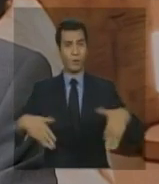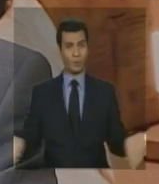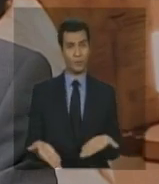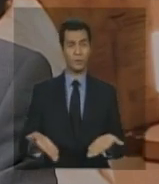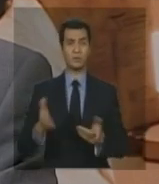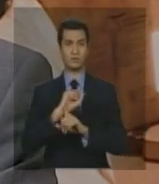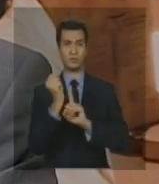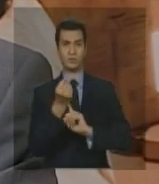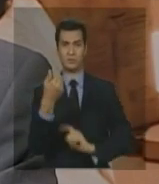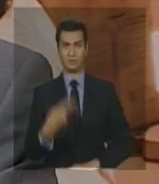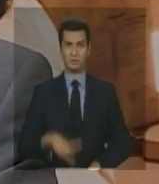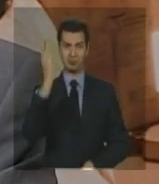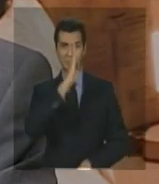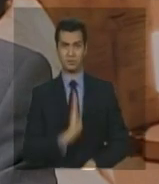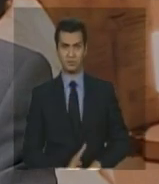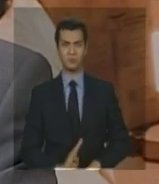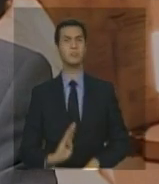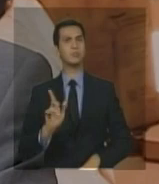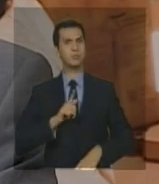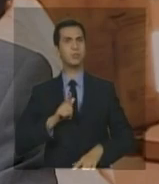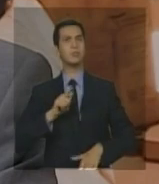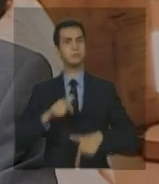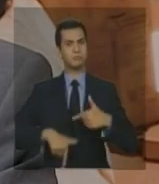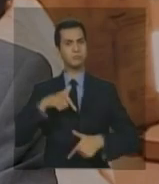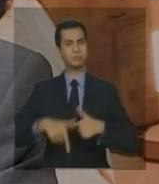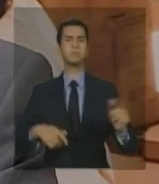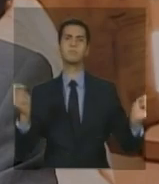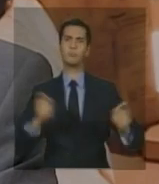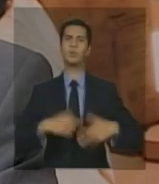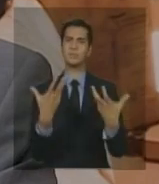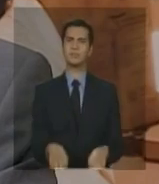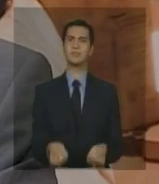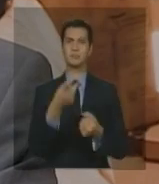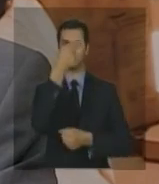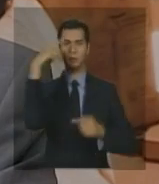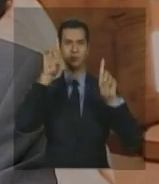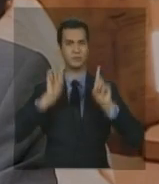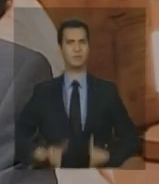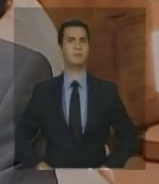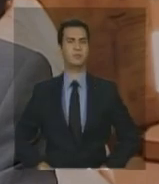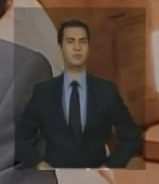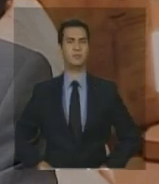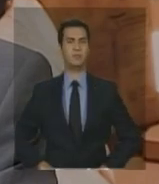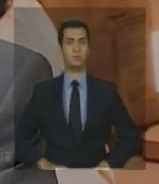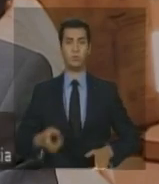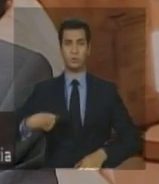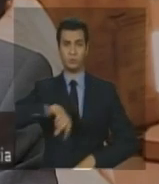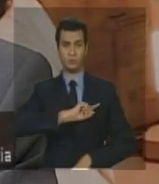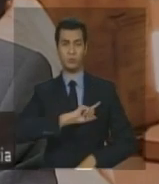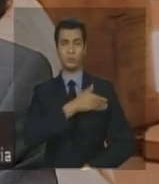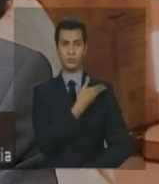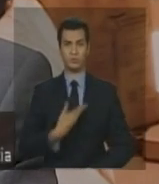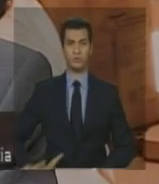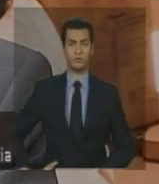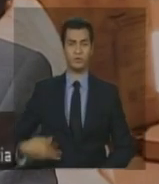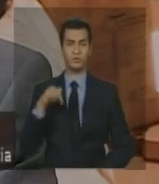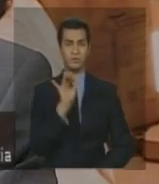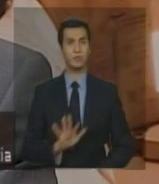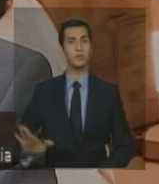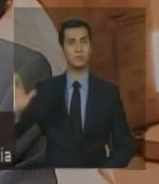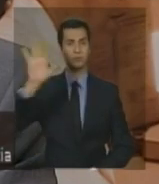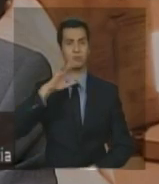esse desafio de aceitar as pessoas com deficiência em sua plenitude. E nós, do governo federal,